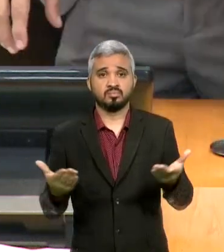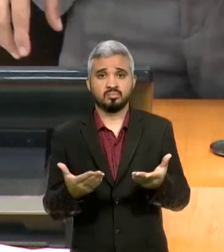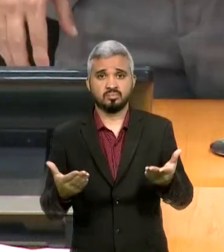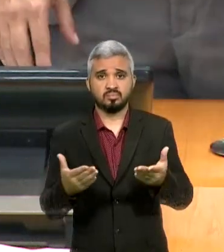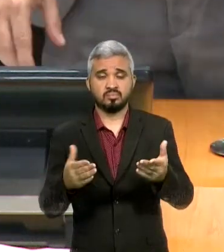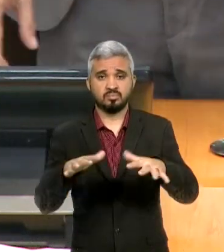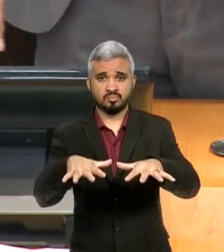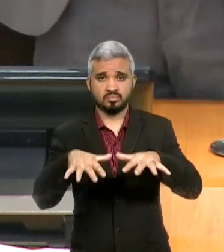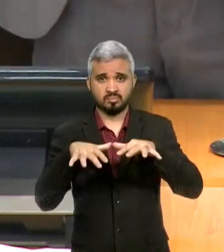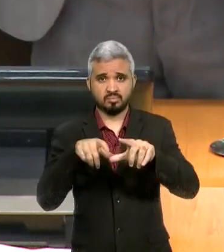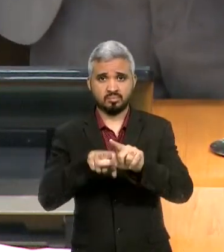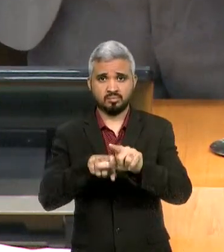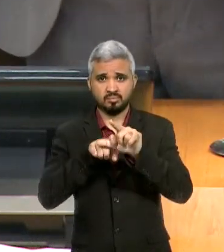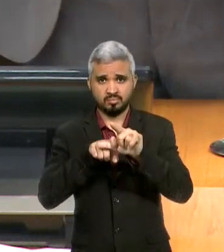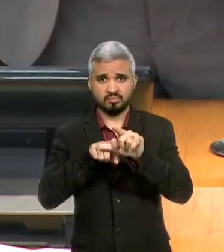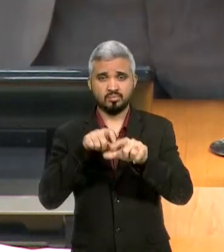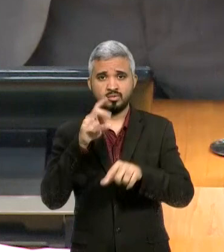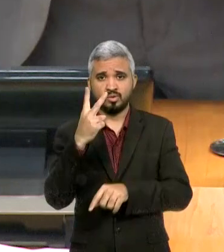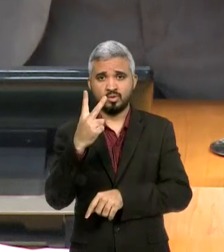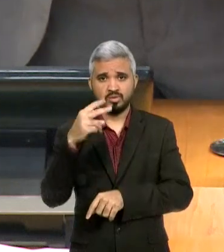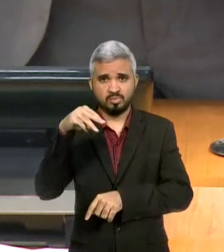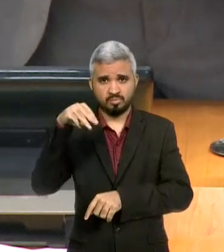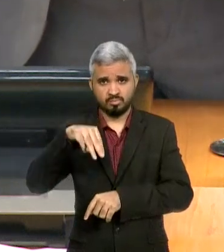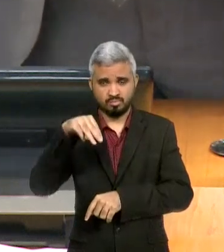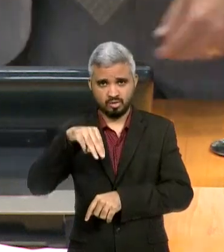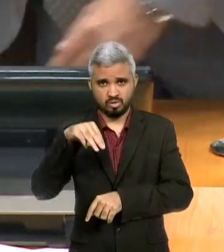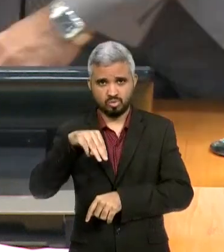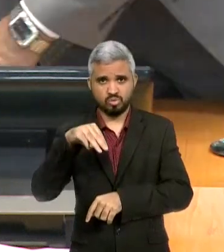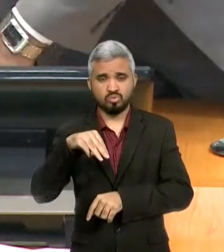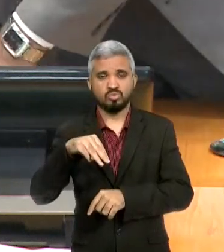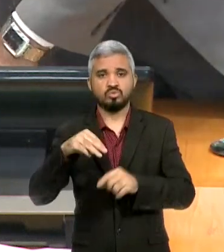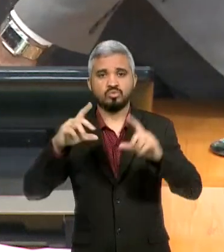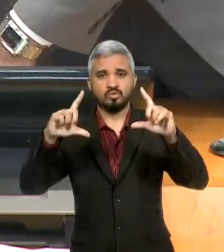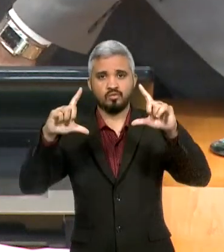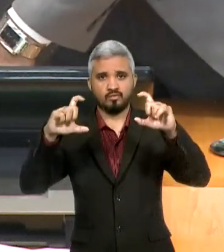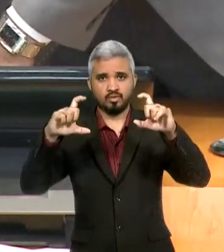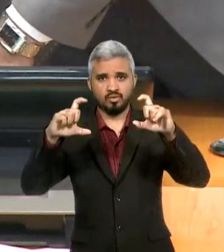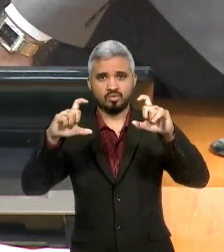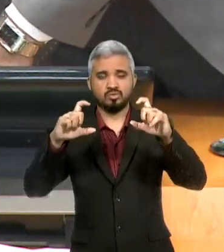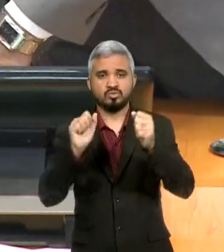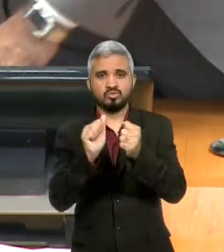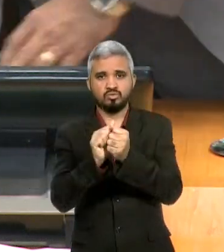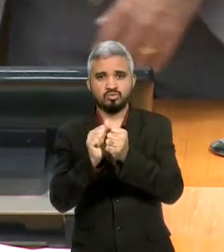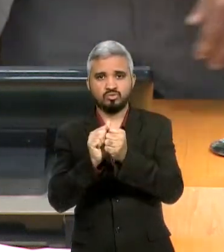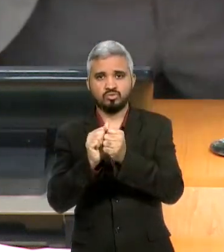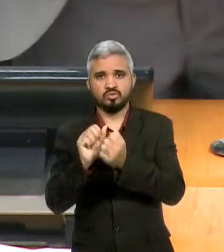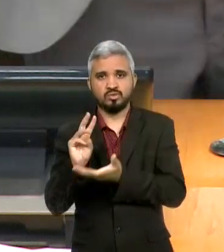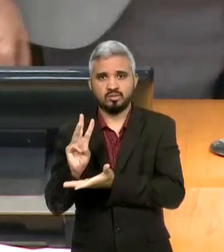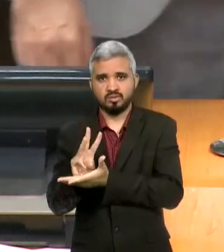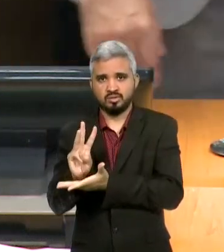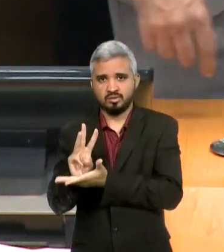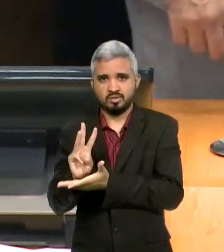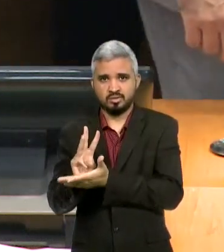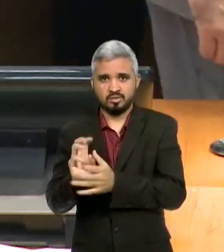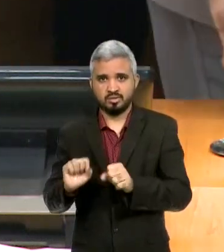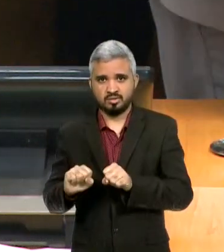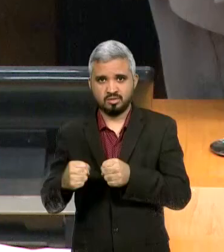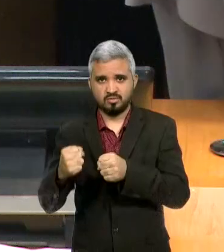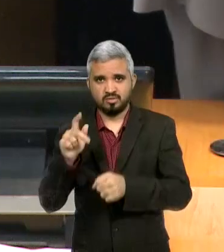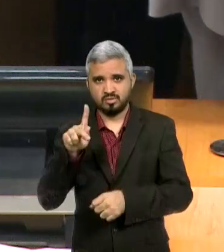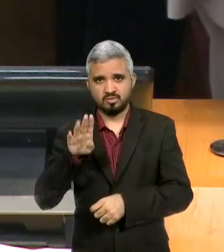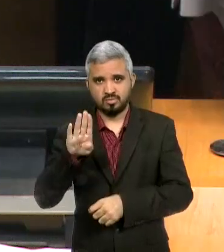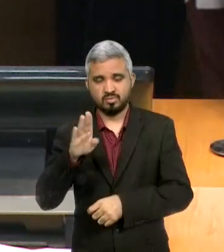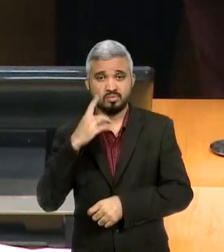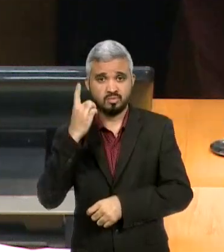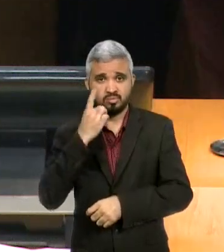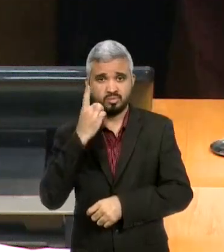por 2 minutos antes de votar o último veto para uma foto com os nossos defensores públicos. Deputados que quiserem participar, embaixo.